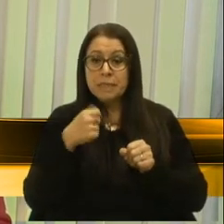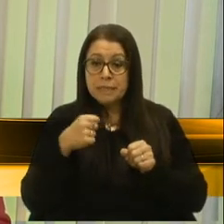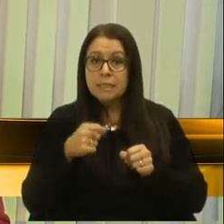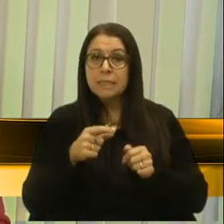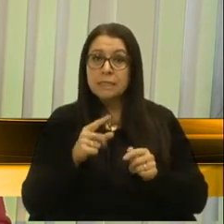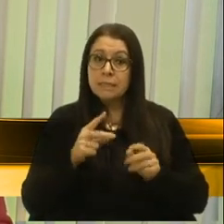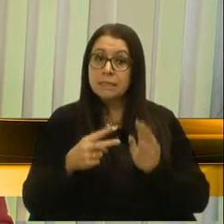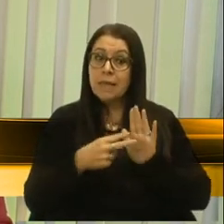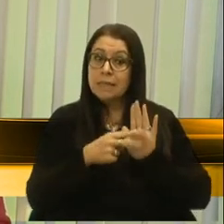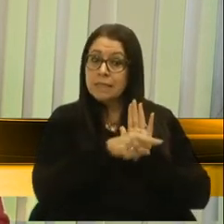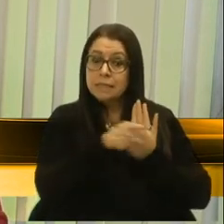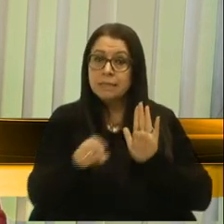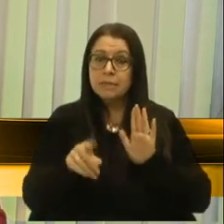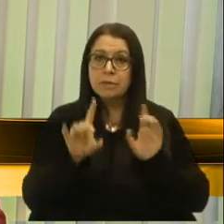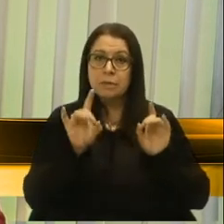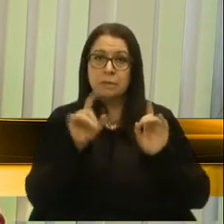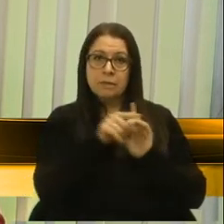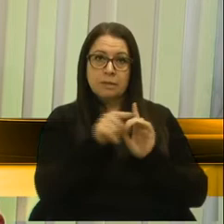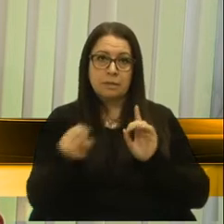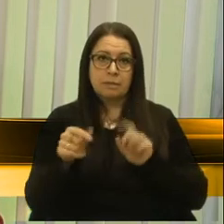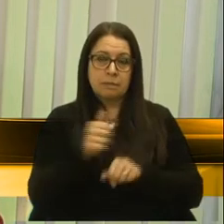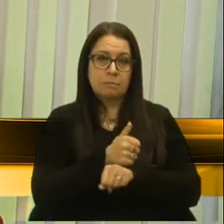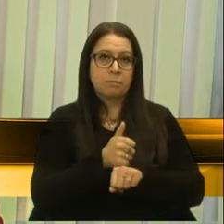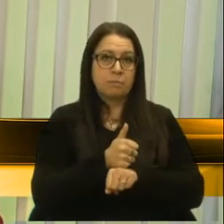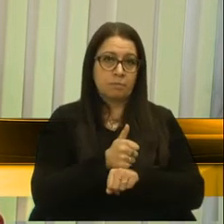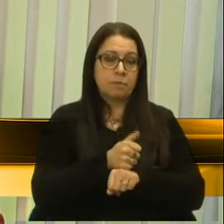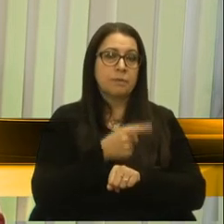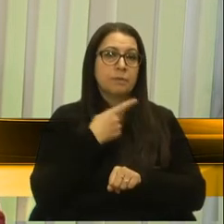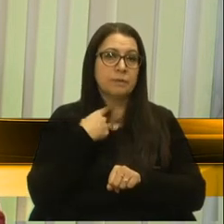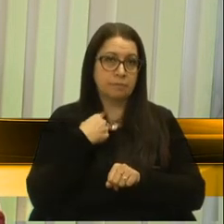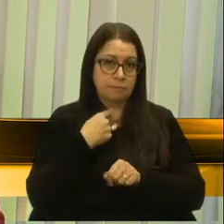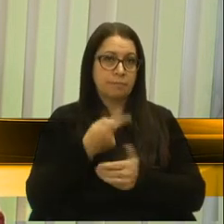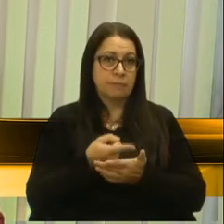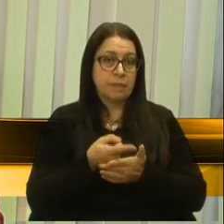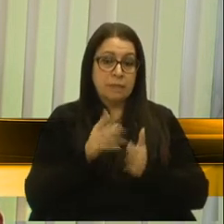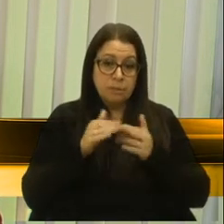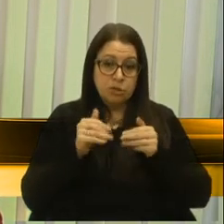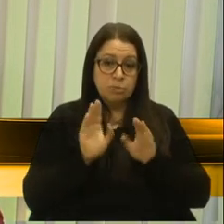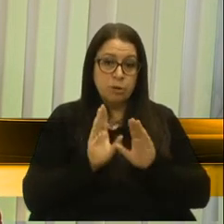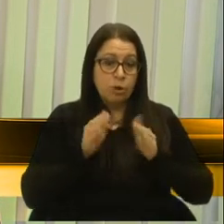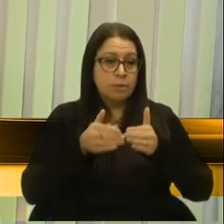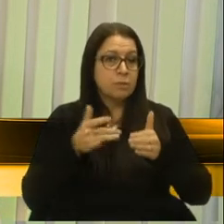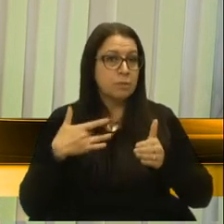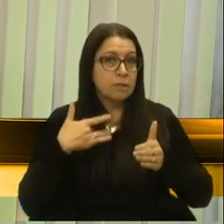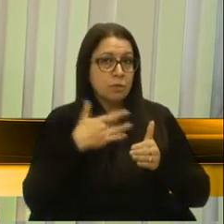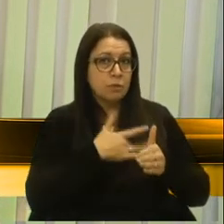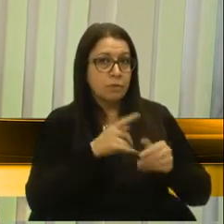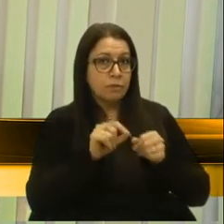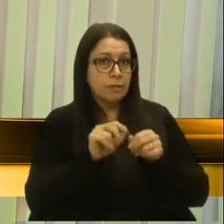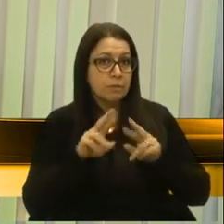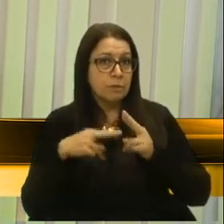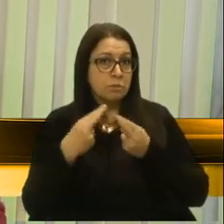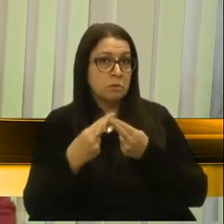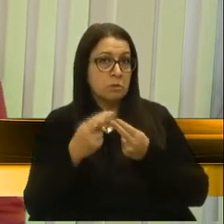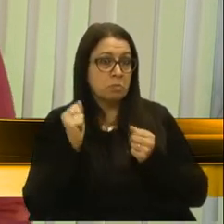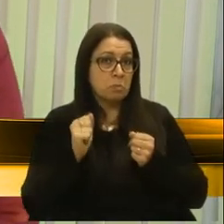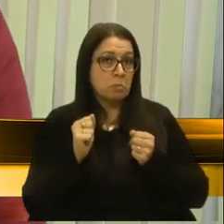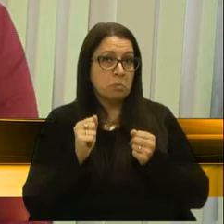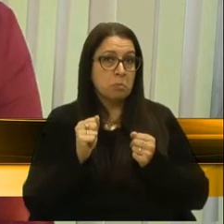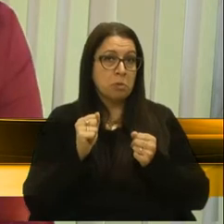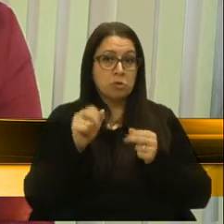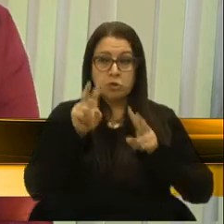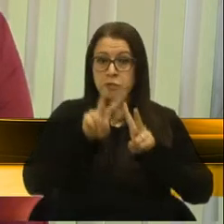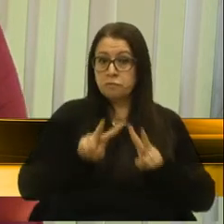uma atenção especial para esses profissionais. Então, eu gostaria de pedir para a Comissão de Saúde, para a gente realizar essa reunião, pode ser de forma